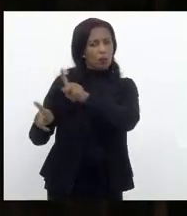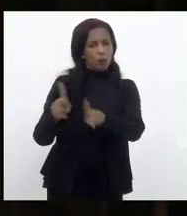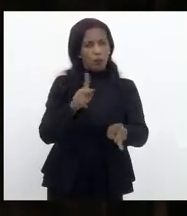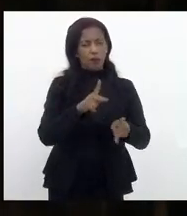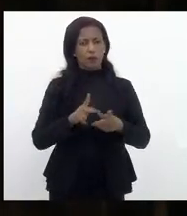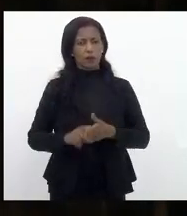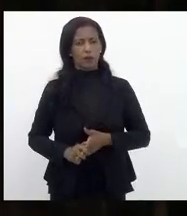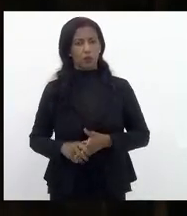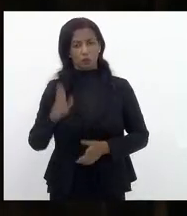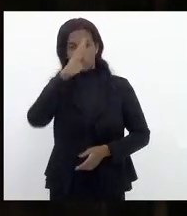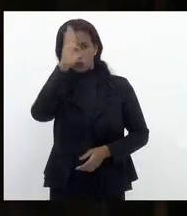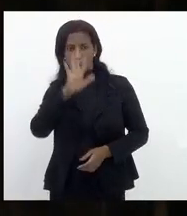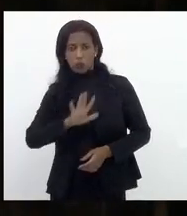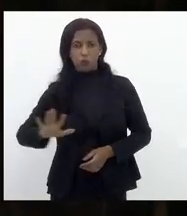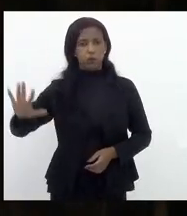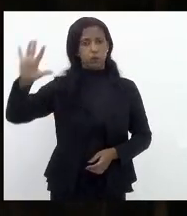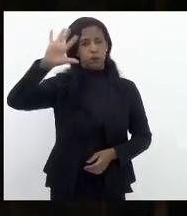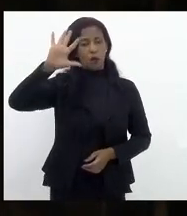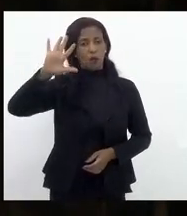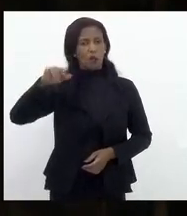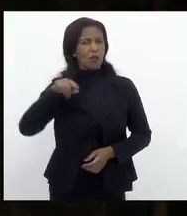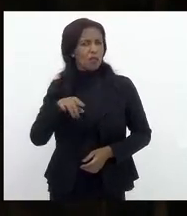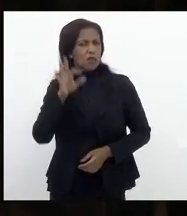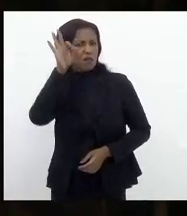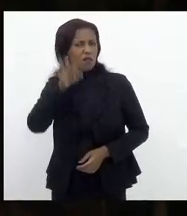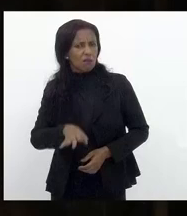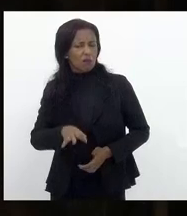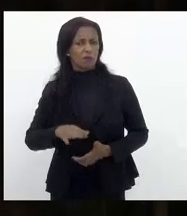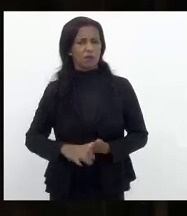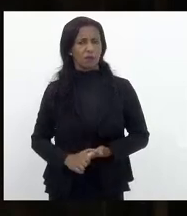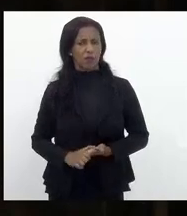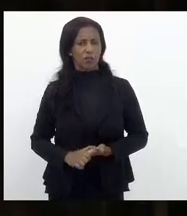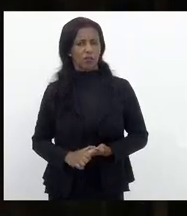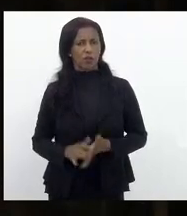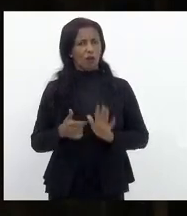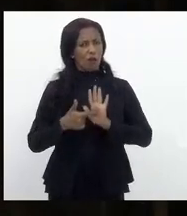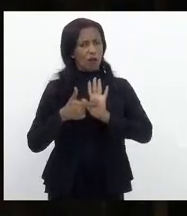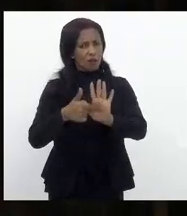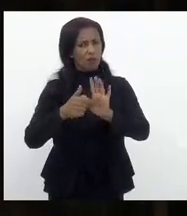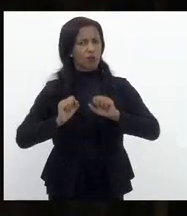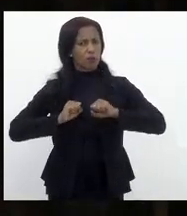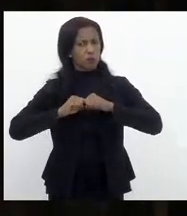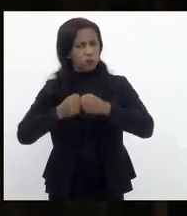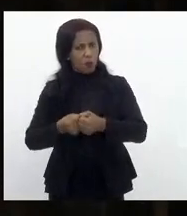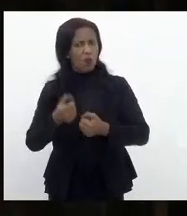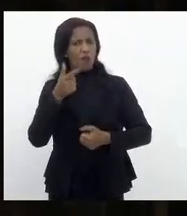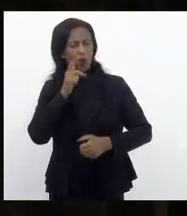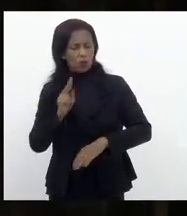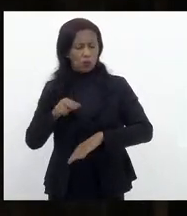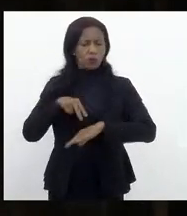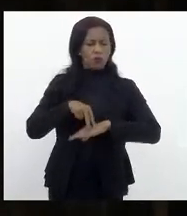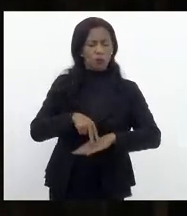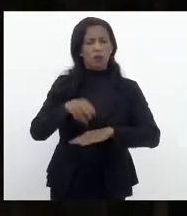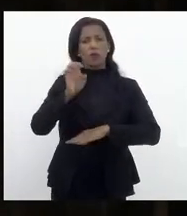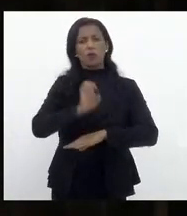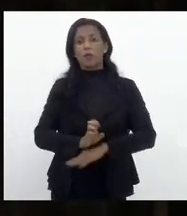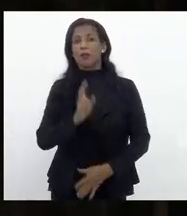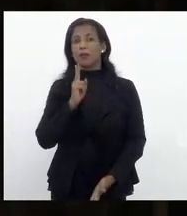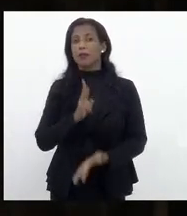população do Brasil e que certamente através do nosso empenho vai retificar esse estado